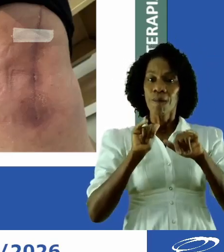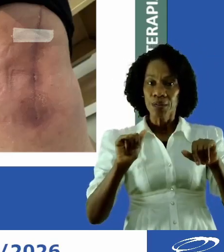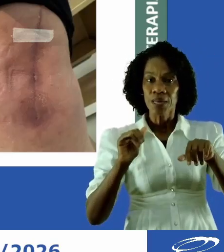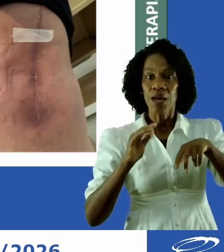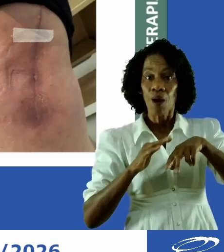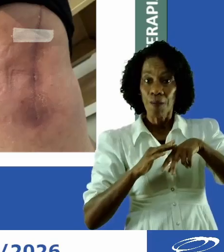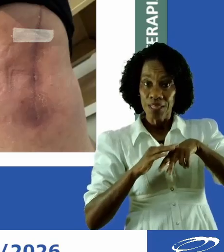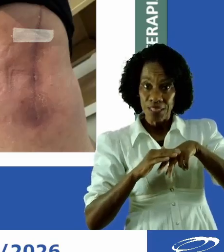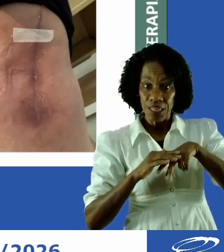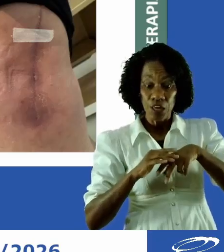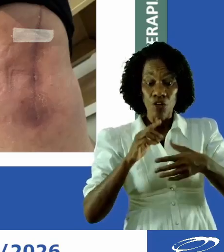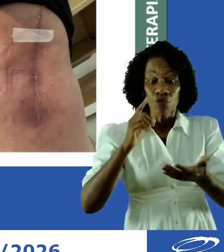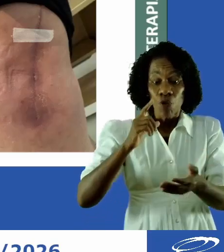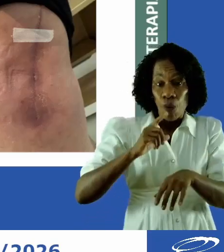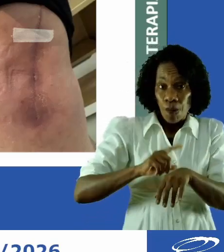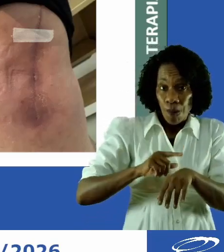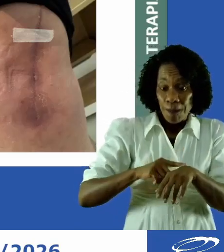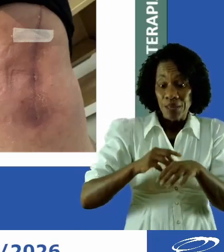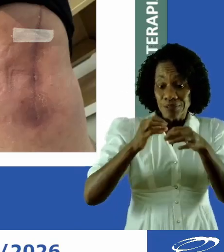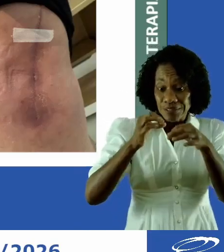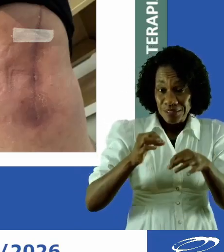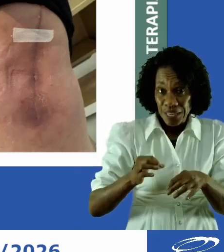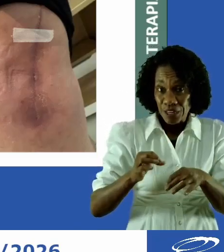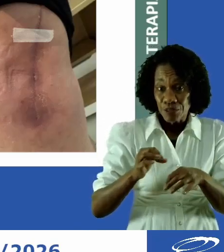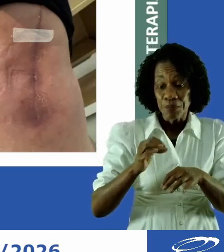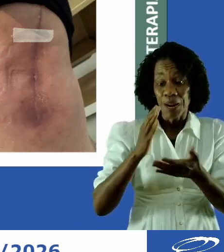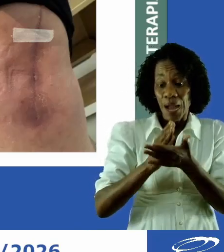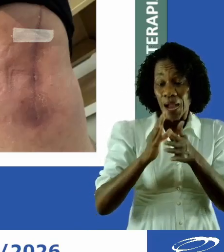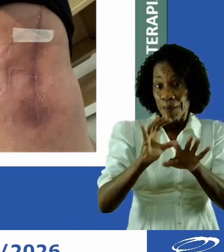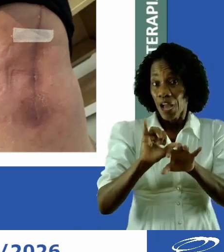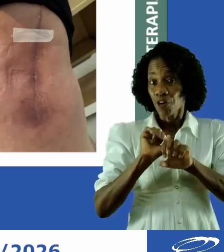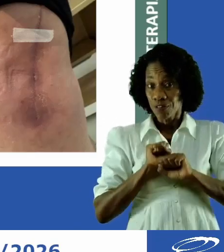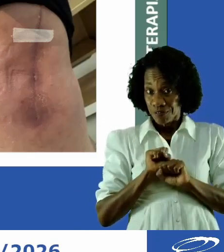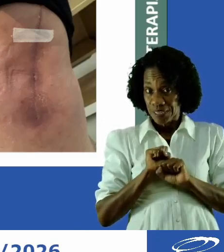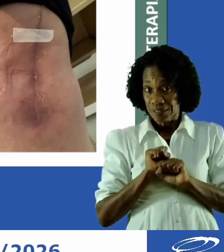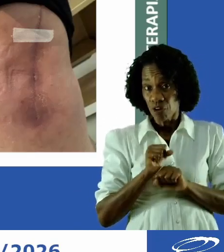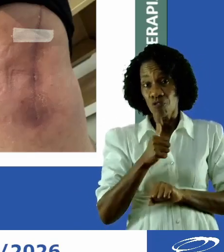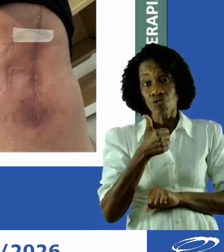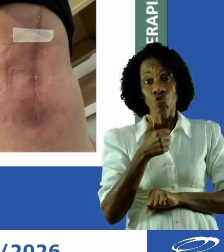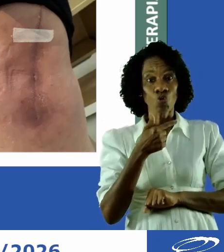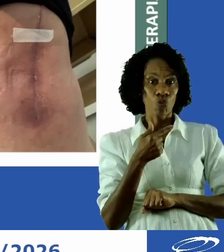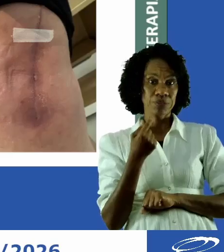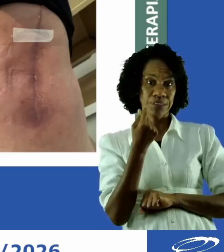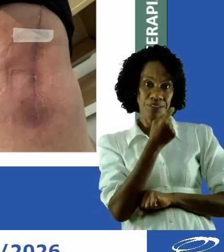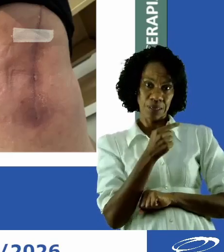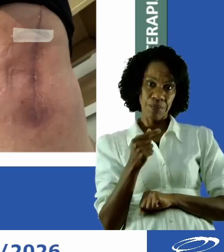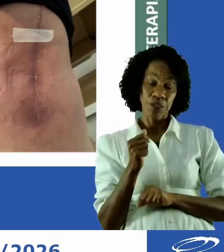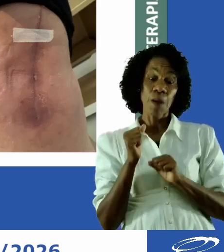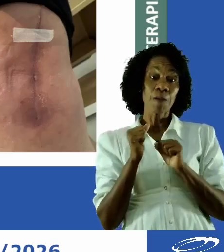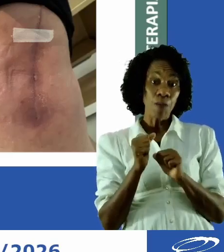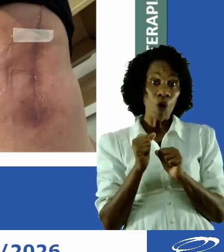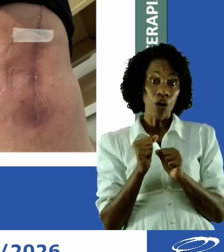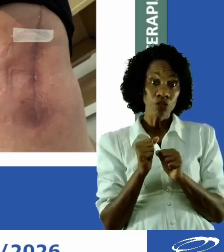que objetiva a resolução da infecção ou sobrevida livre de doença é de 12 semanas. Nós podemos estender